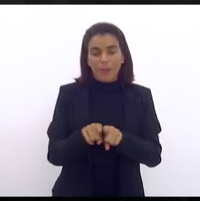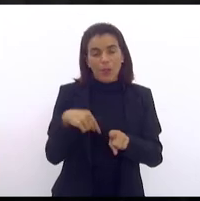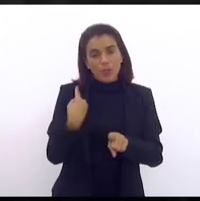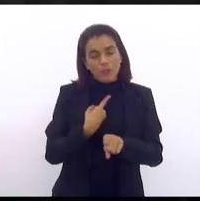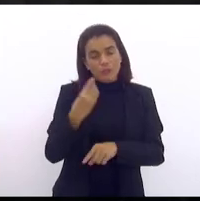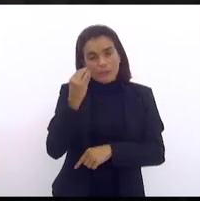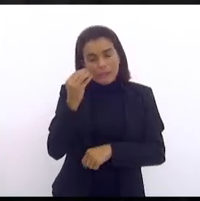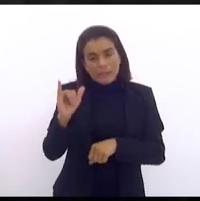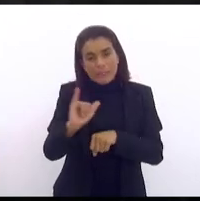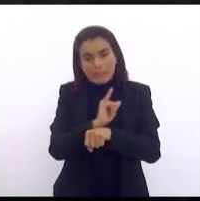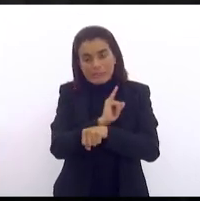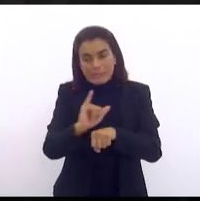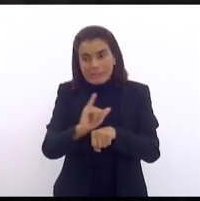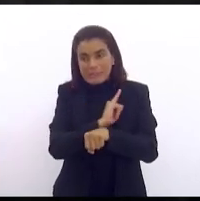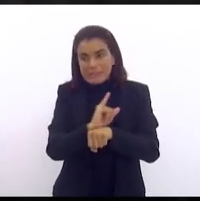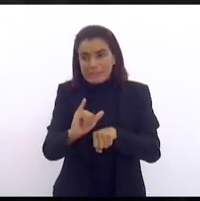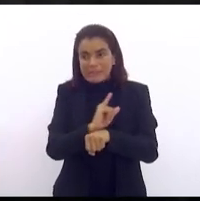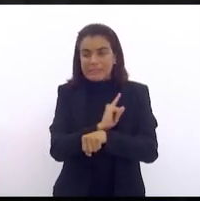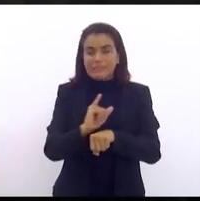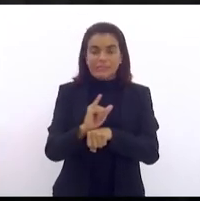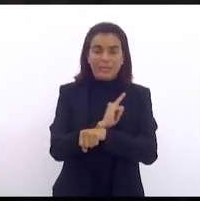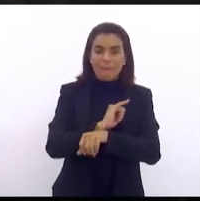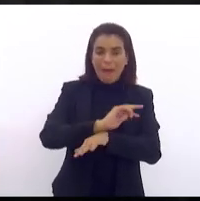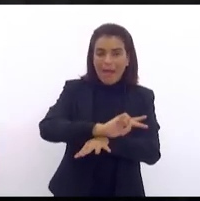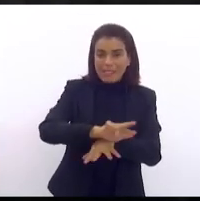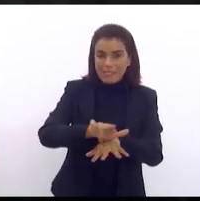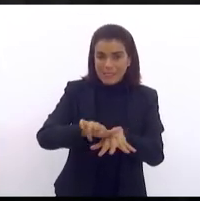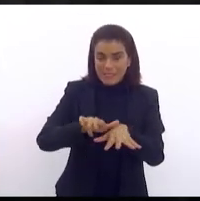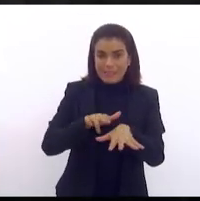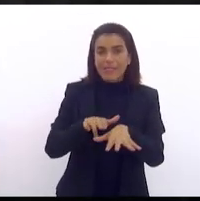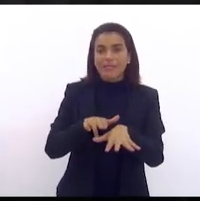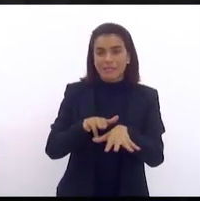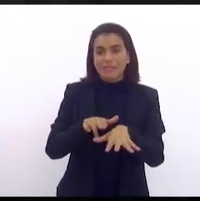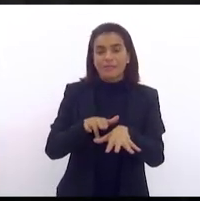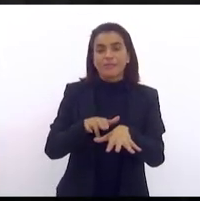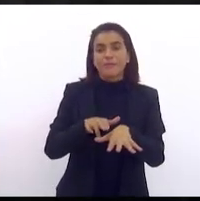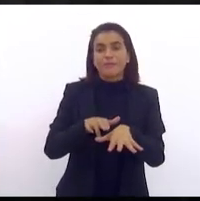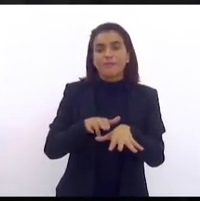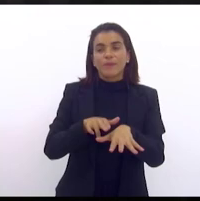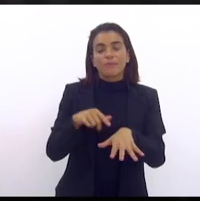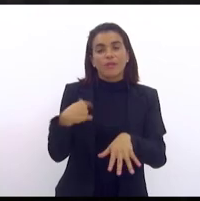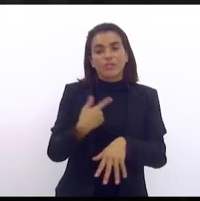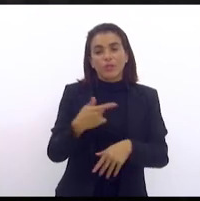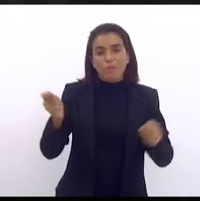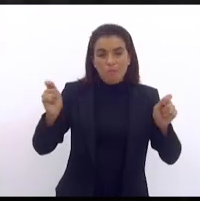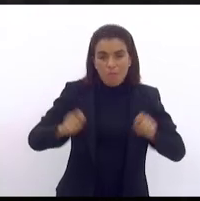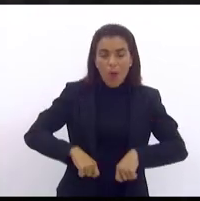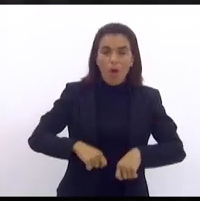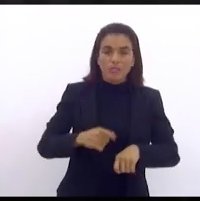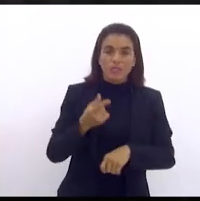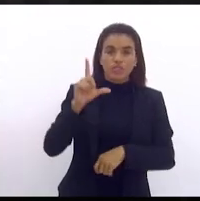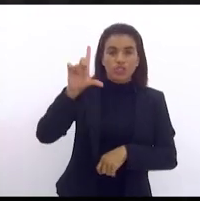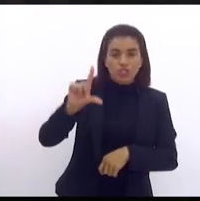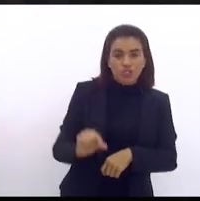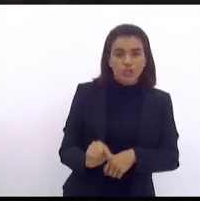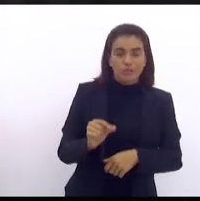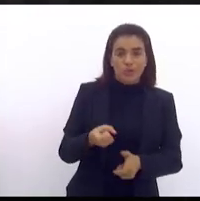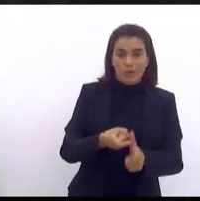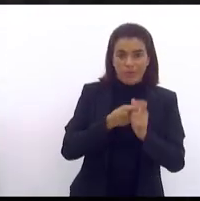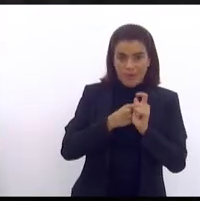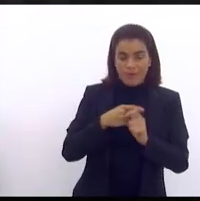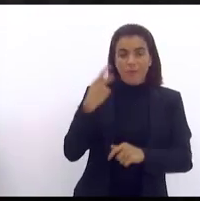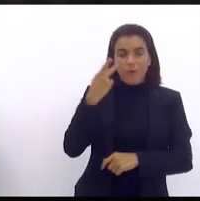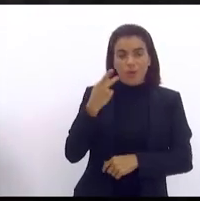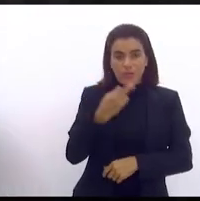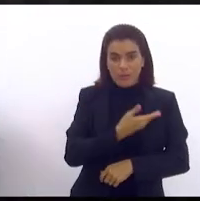encontrar recursos das mais diversas Fontes para que a gente possa diminuir o déficit e ter políticas